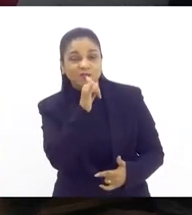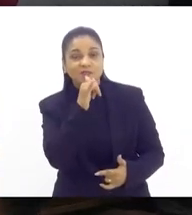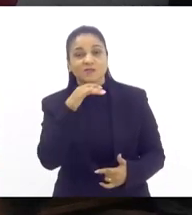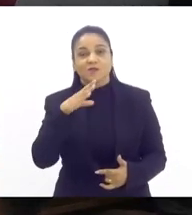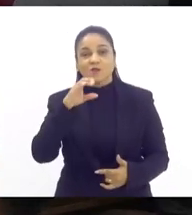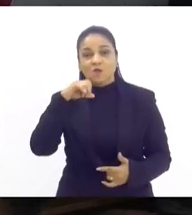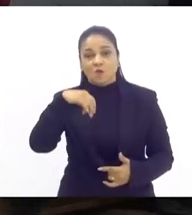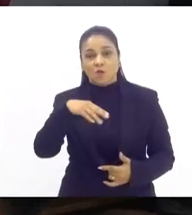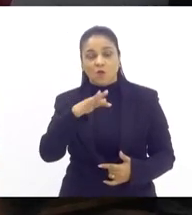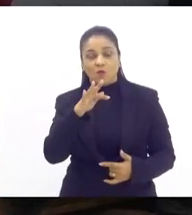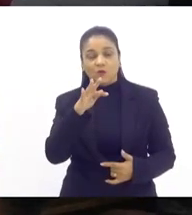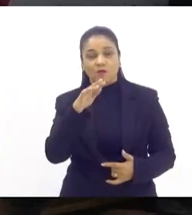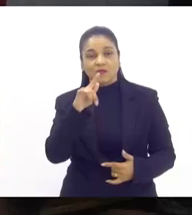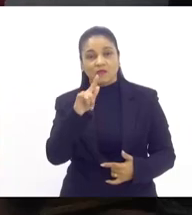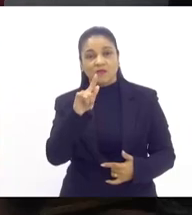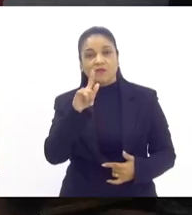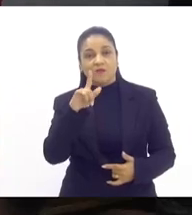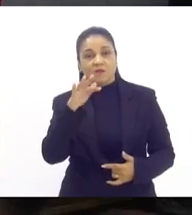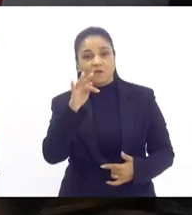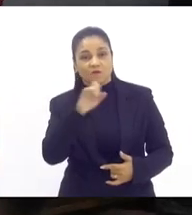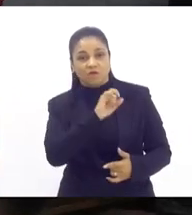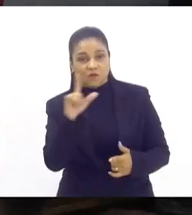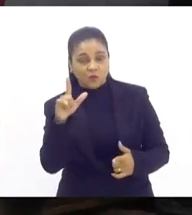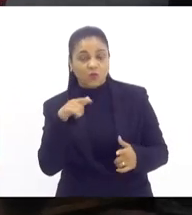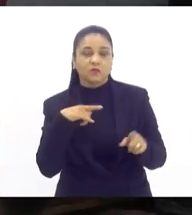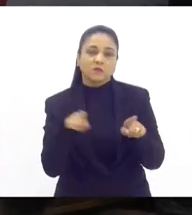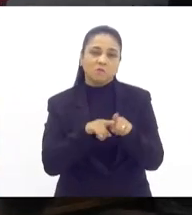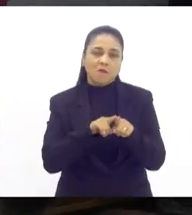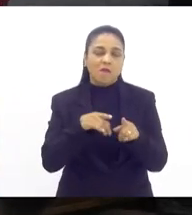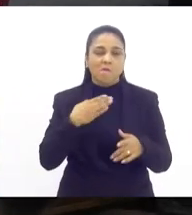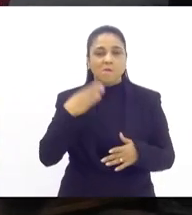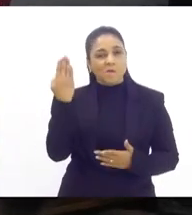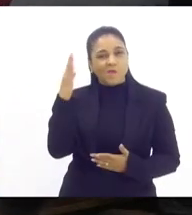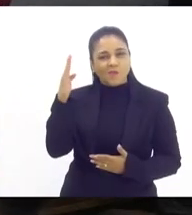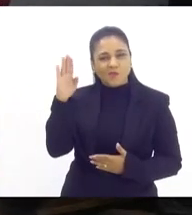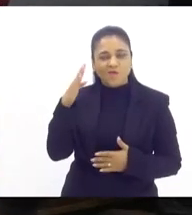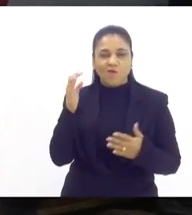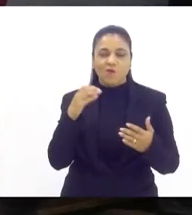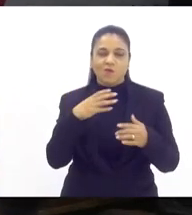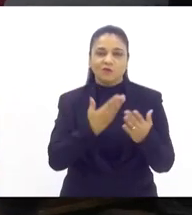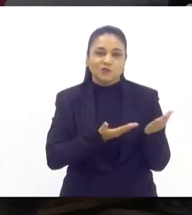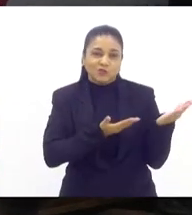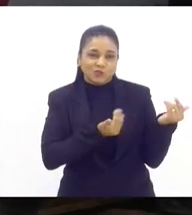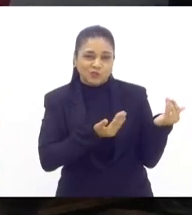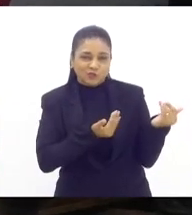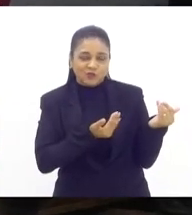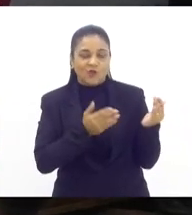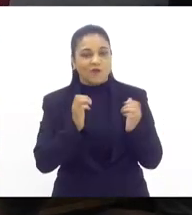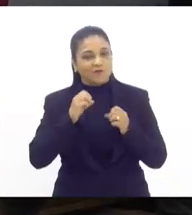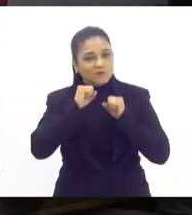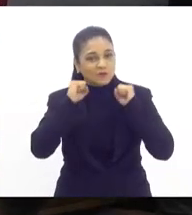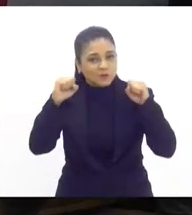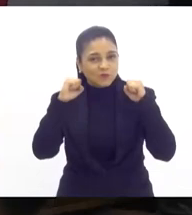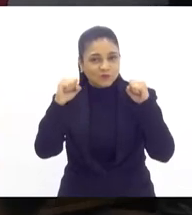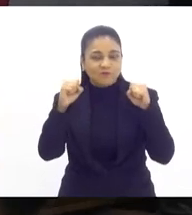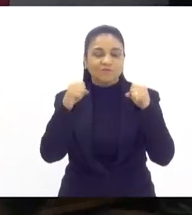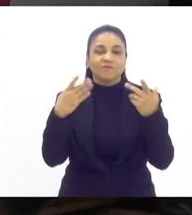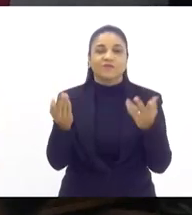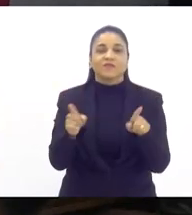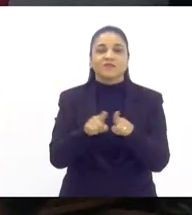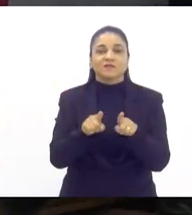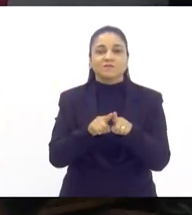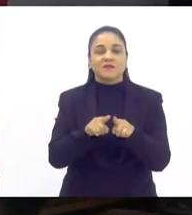Flu e força Flu do Botafogo torcida jovem torcida super Alvin negros Marcelo